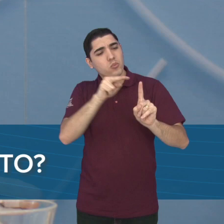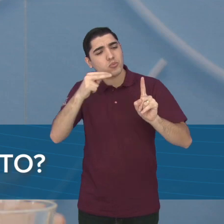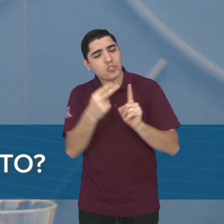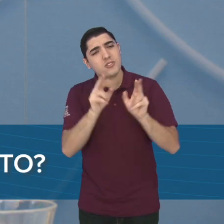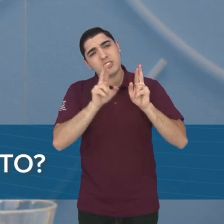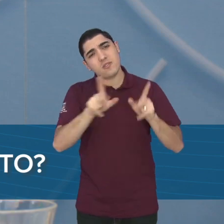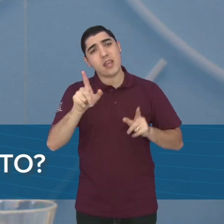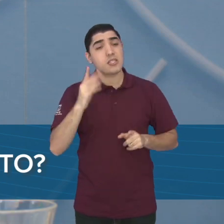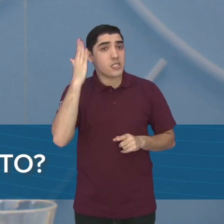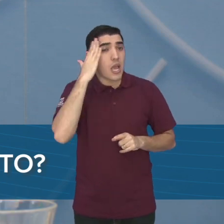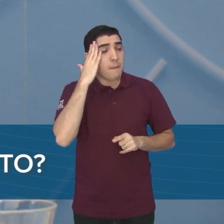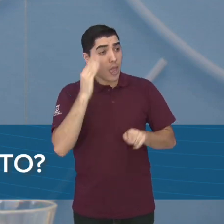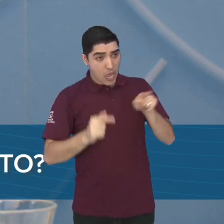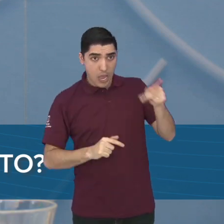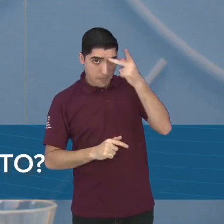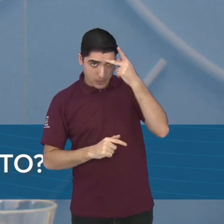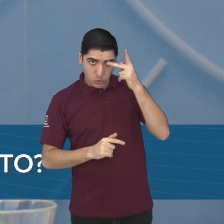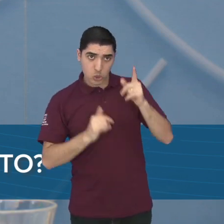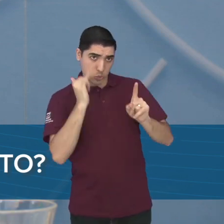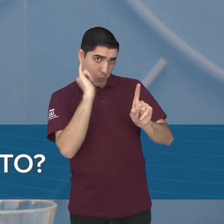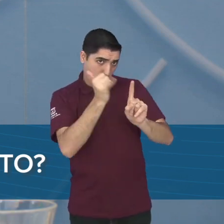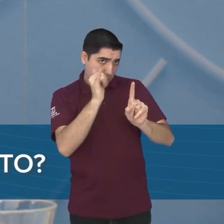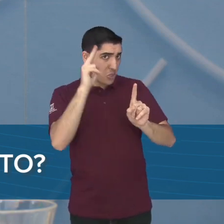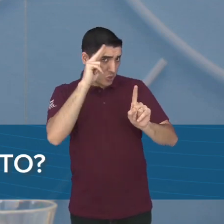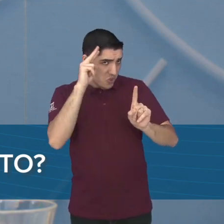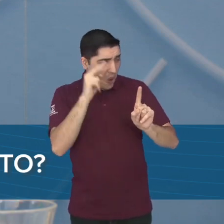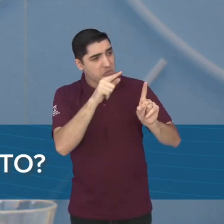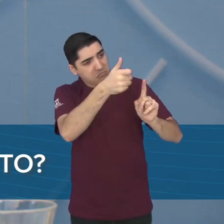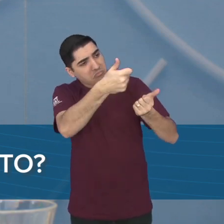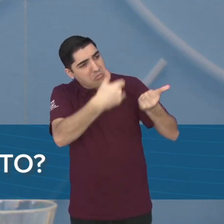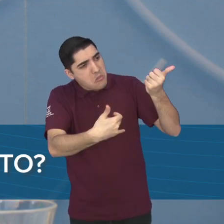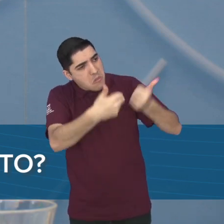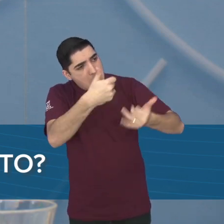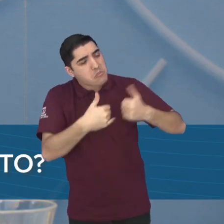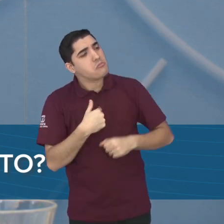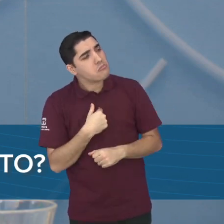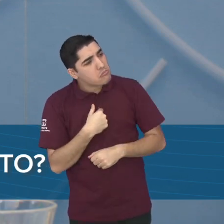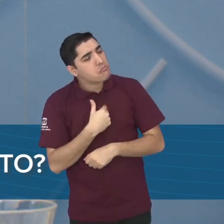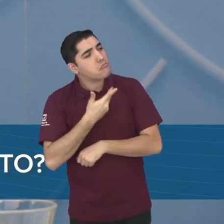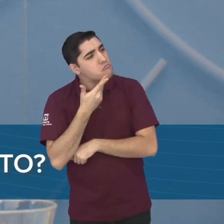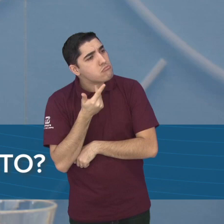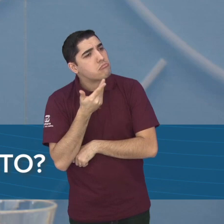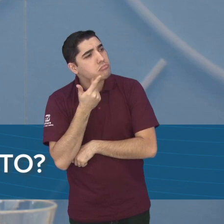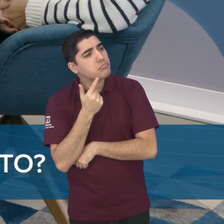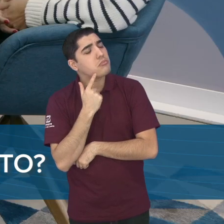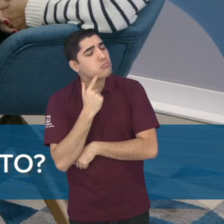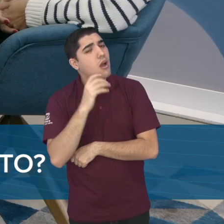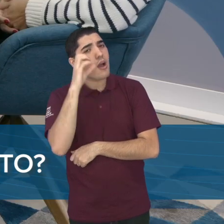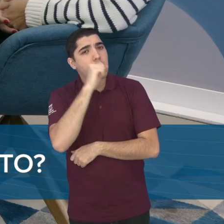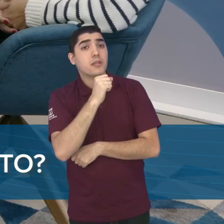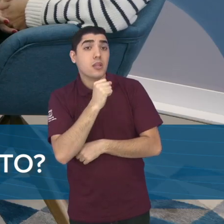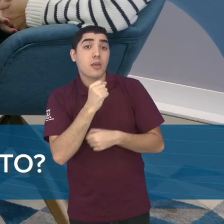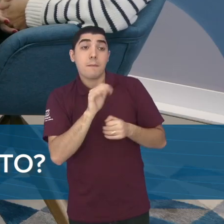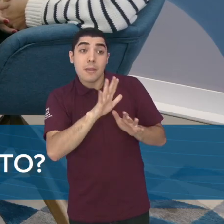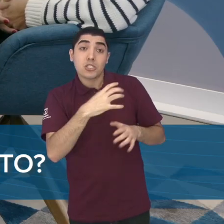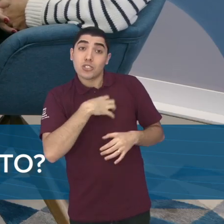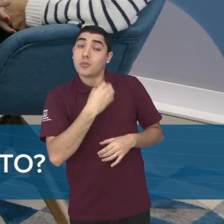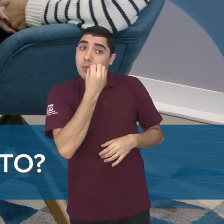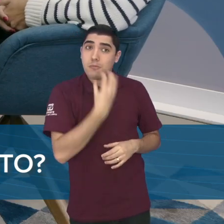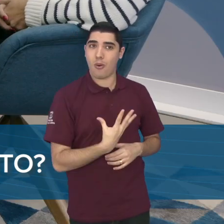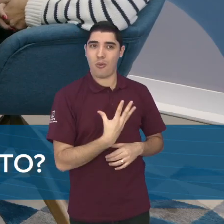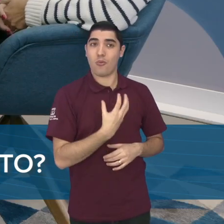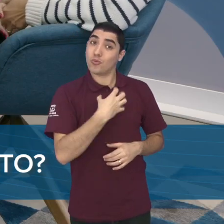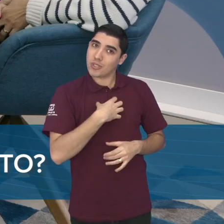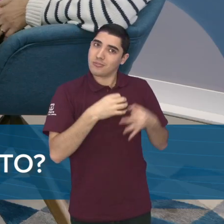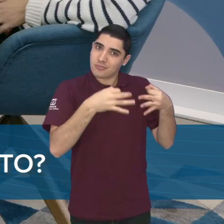outro ângulo, né? O que foi bom ali, o que aconteceu de bom, enfim, ou como aprender de uma forma boa, né? Enfim.